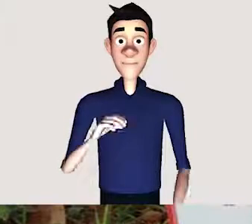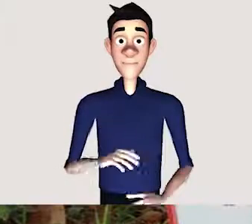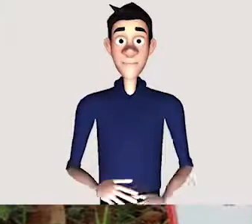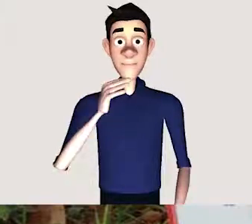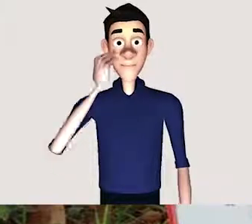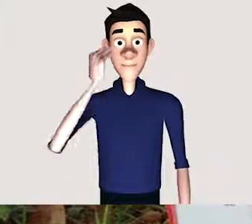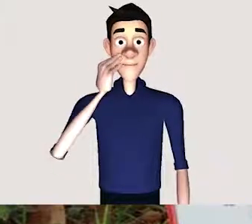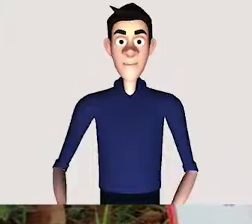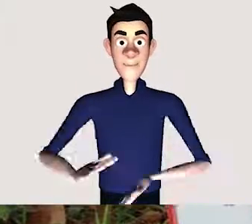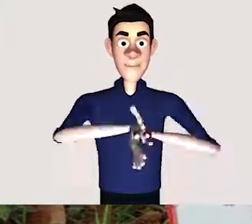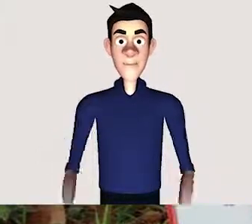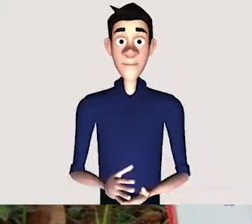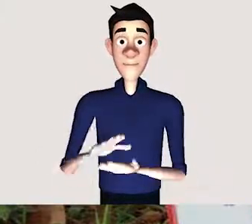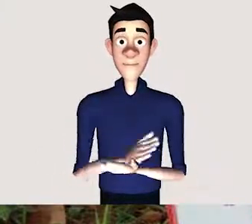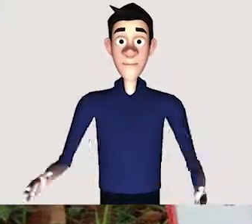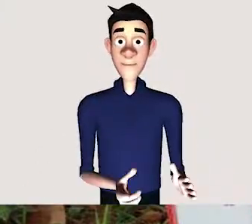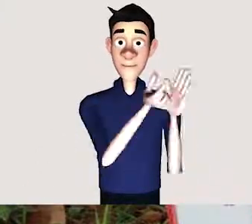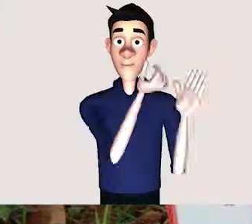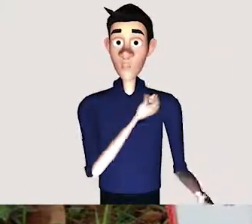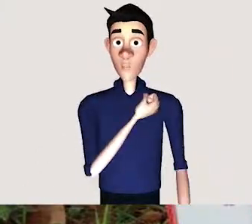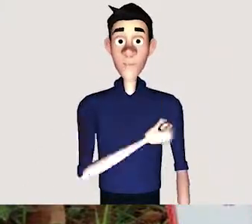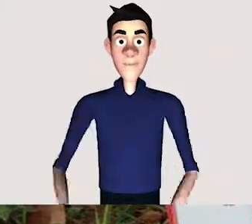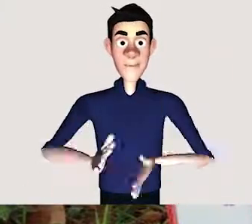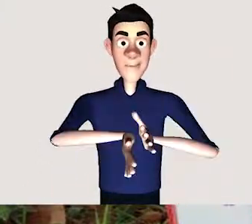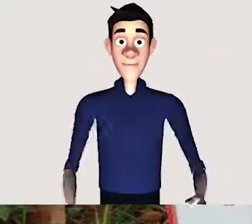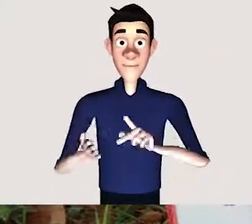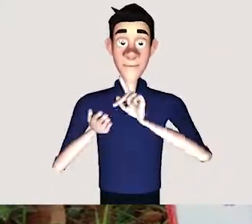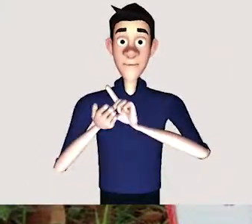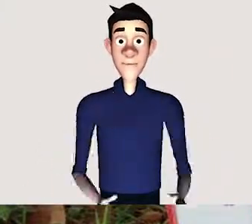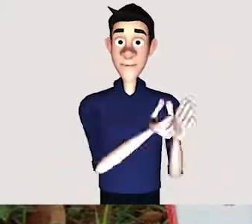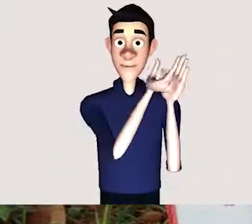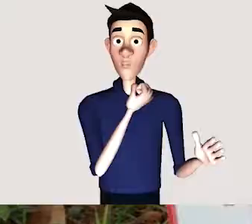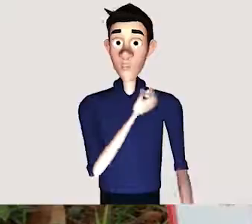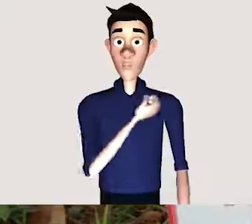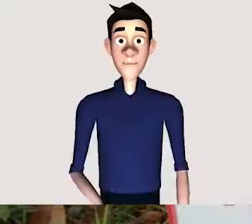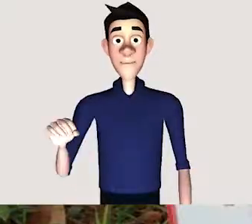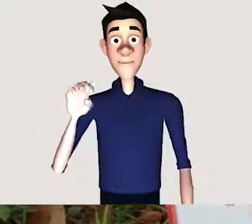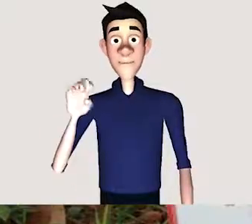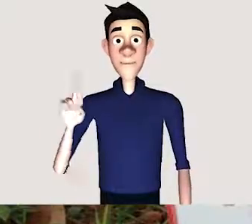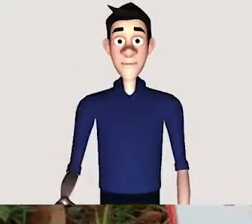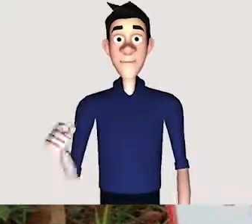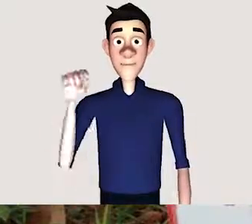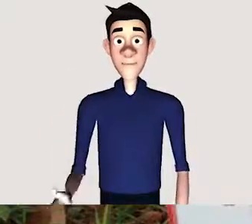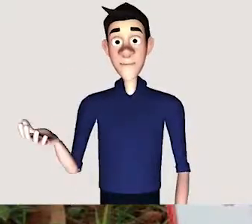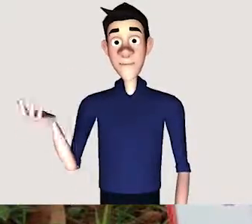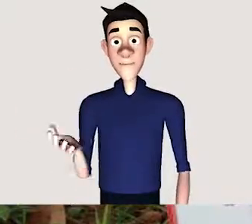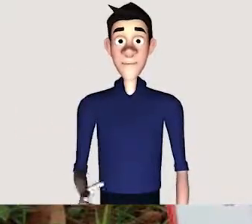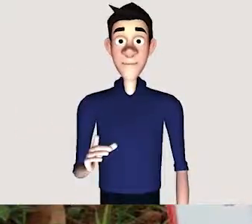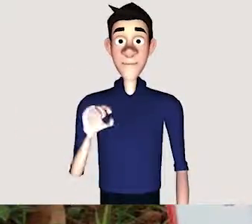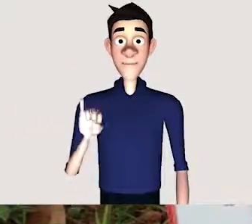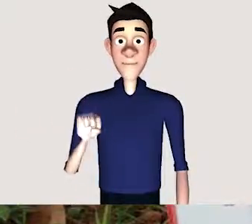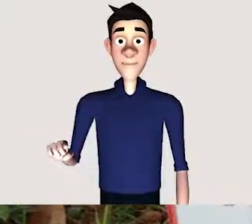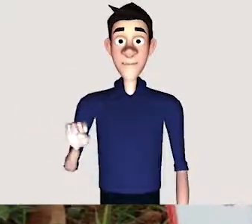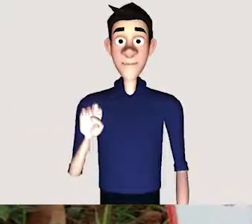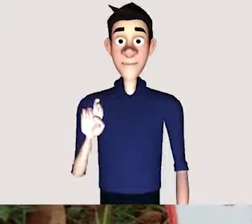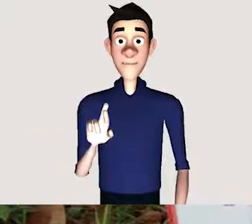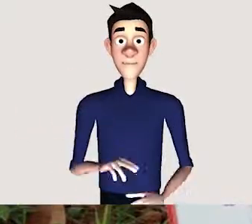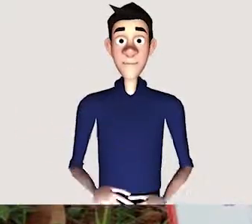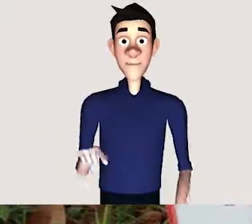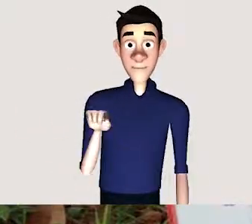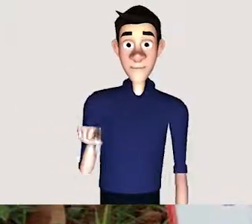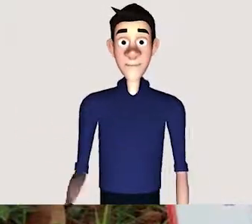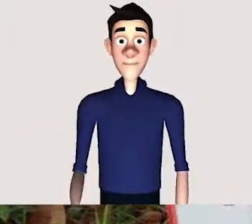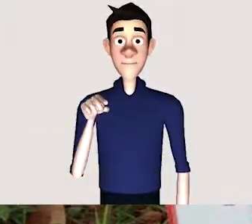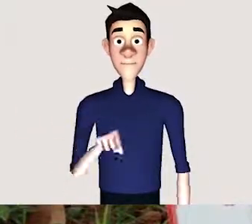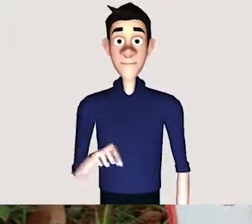alguns patrimônios, e a destruição concreta de patrimônios. Ou seja, o que eu quero dizer aí, nesse ponto, é